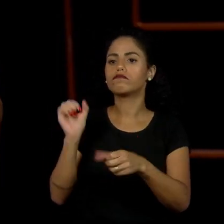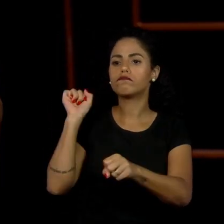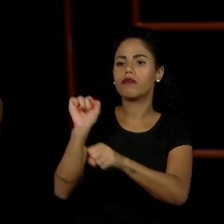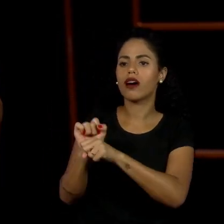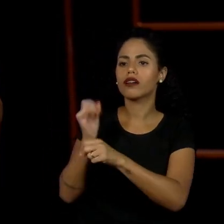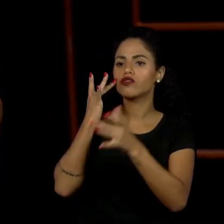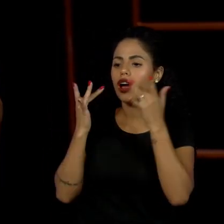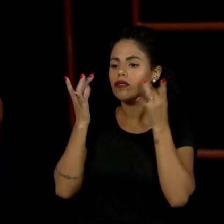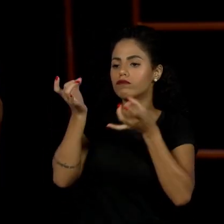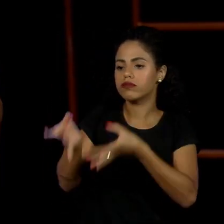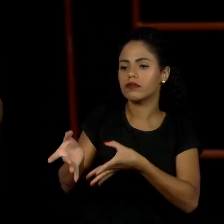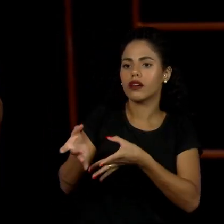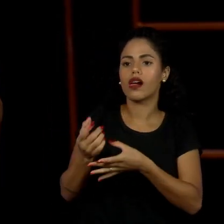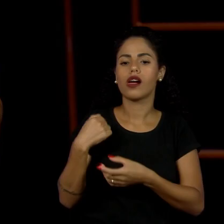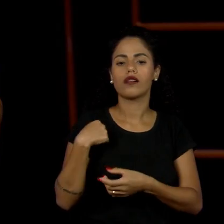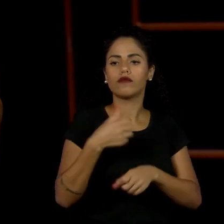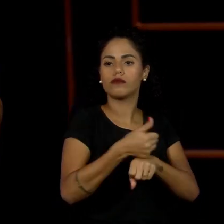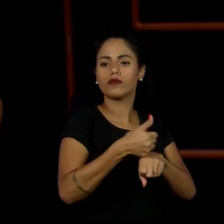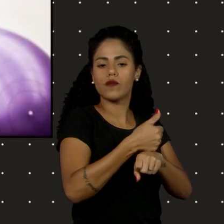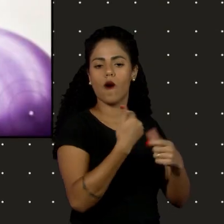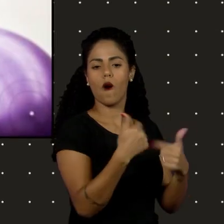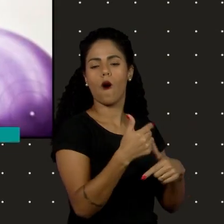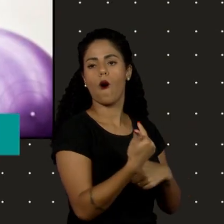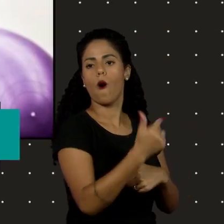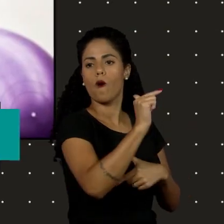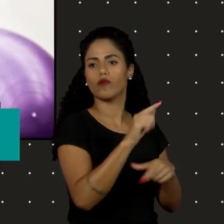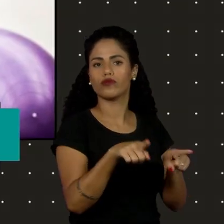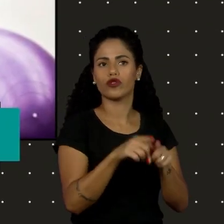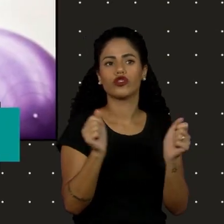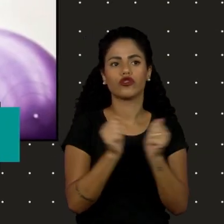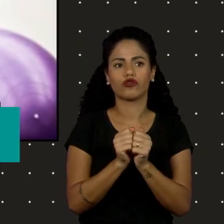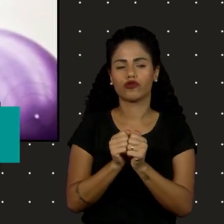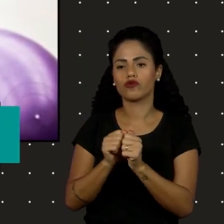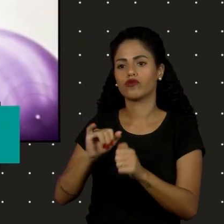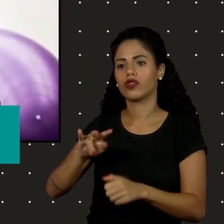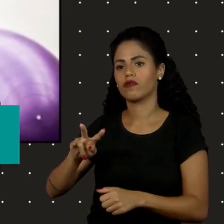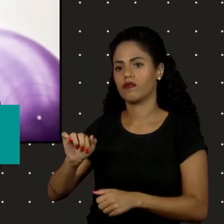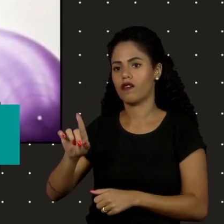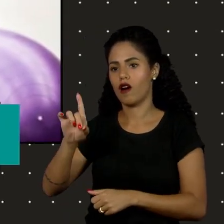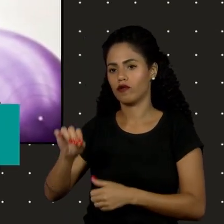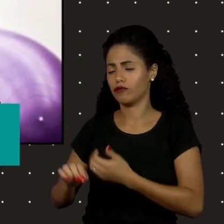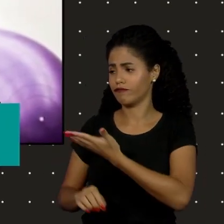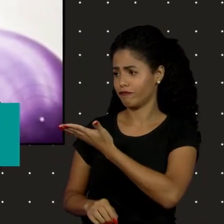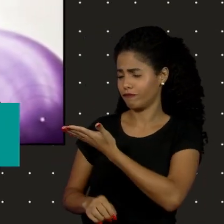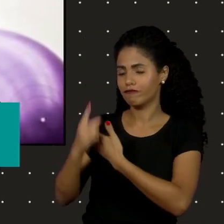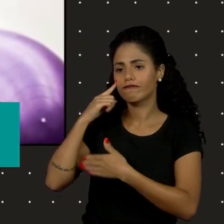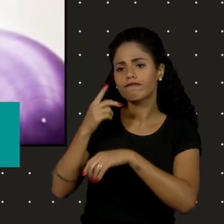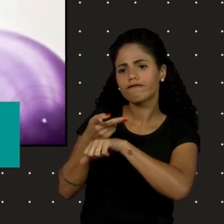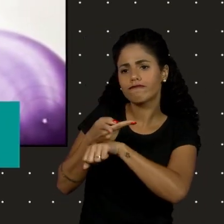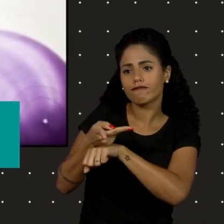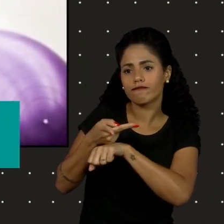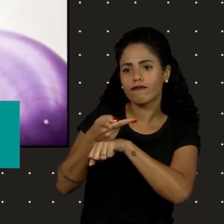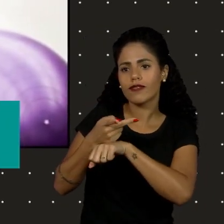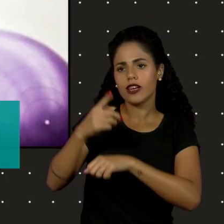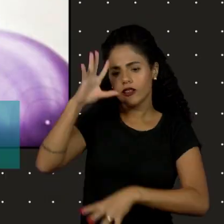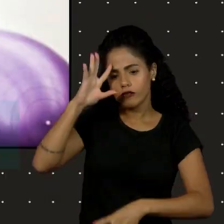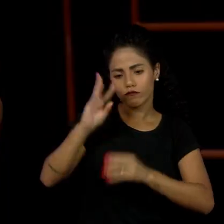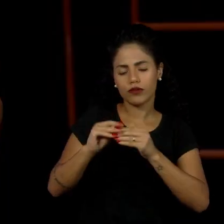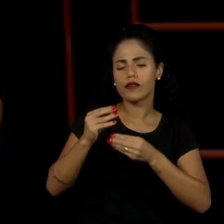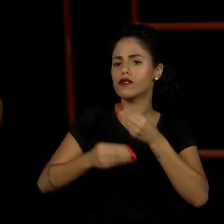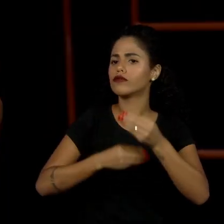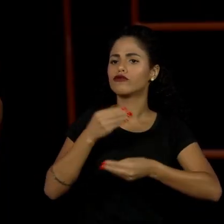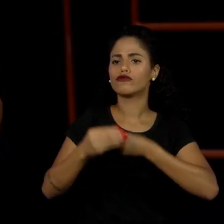já muito influenciada pelos trabalhos com o Ivaldo, uma procura de um entendimento